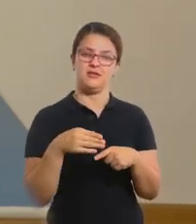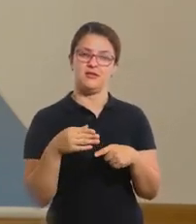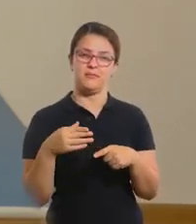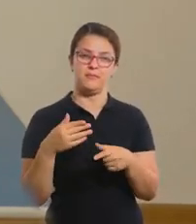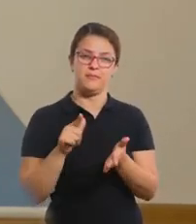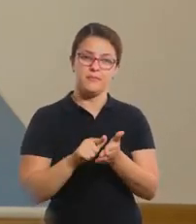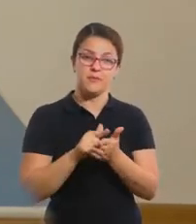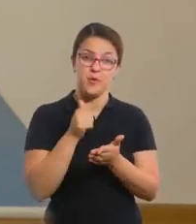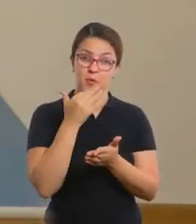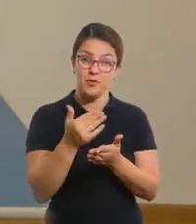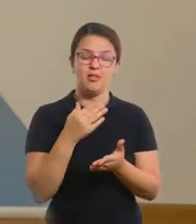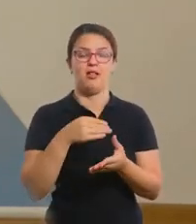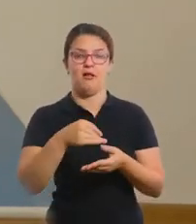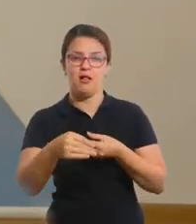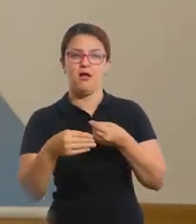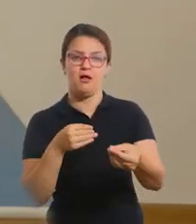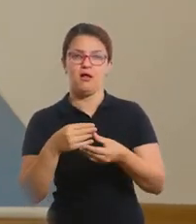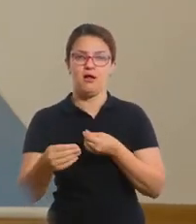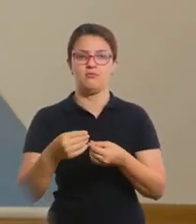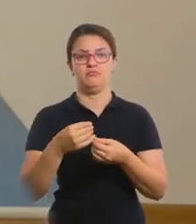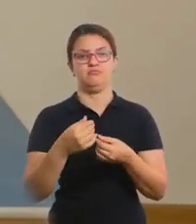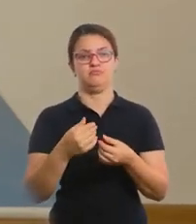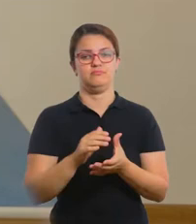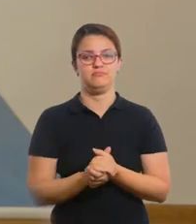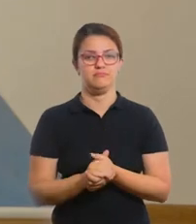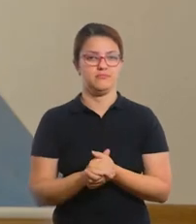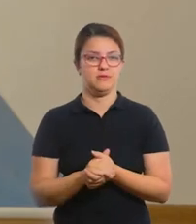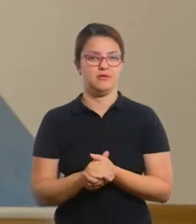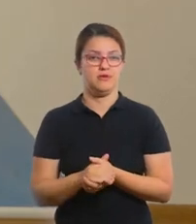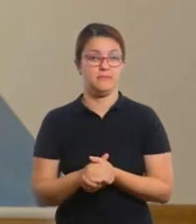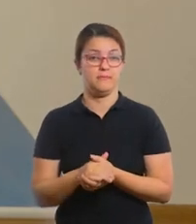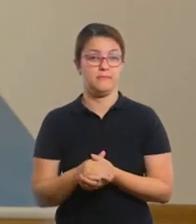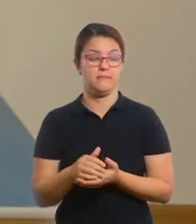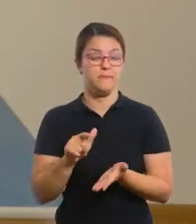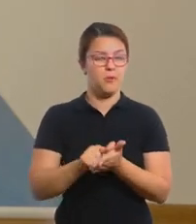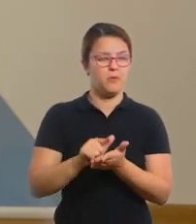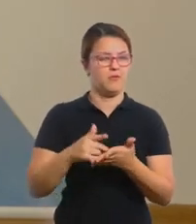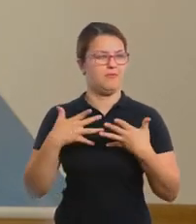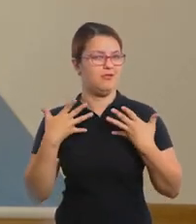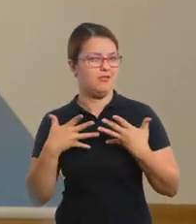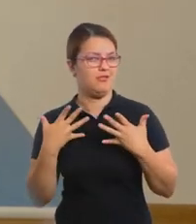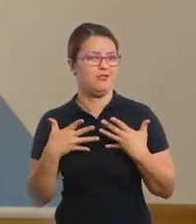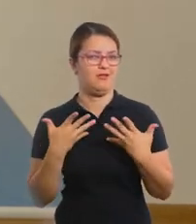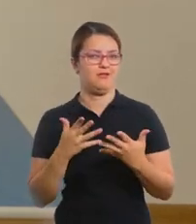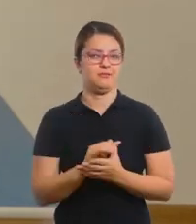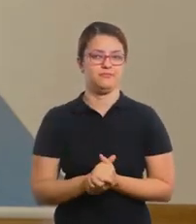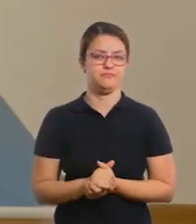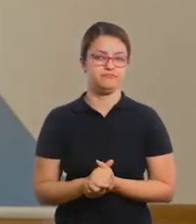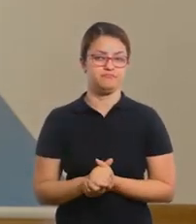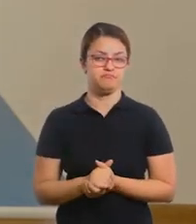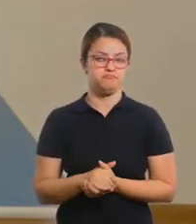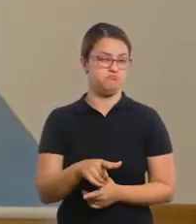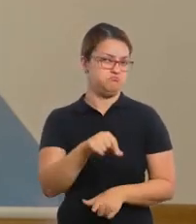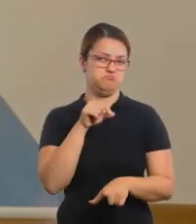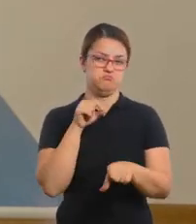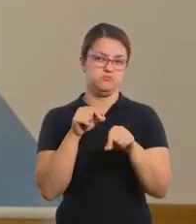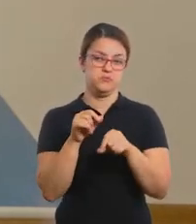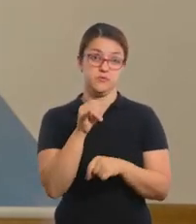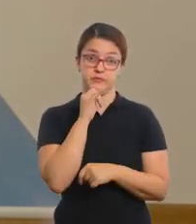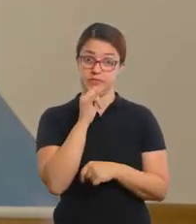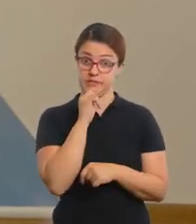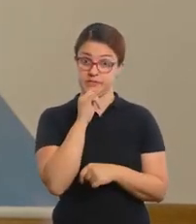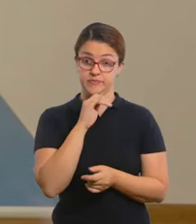pra ficar mais alegre, pra ficar mais divertido o jogo. Então, aqui você já colocou o papel, né? Sua preferência, olha, aqui, por exemplo,